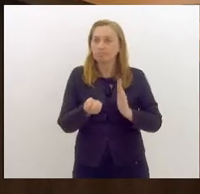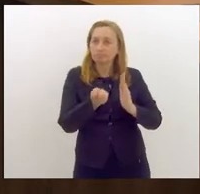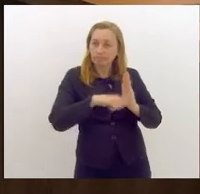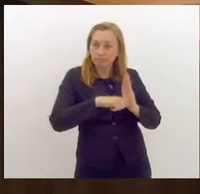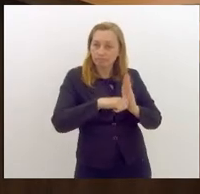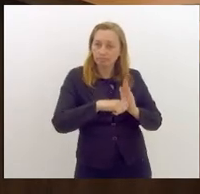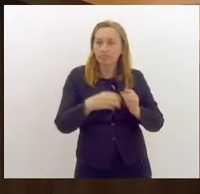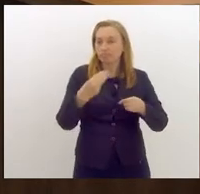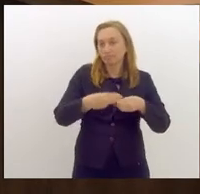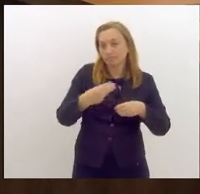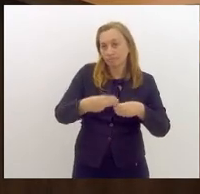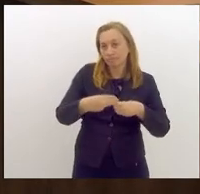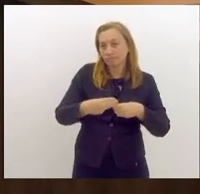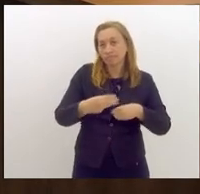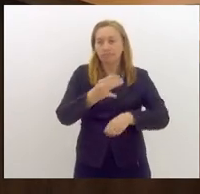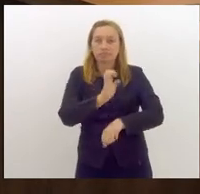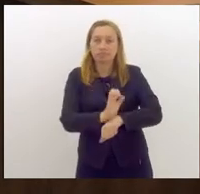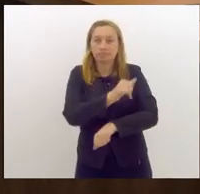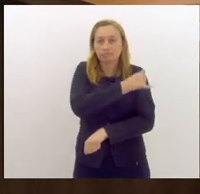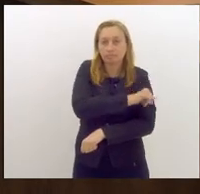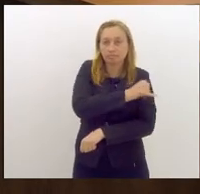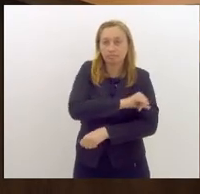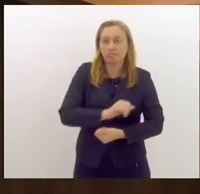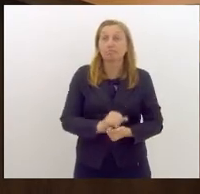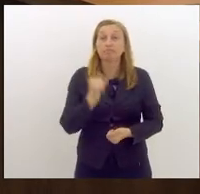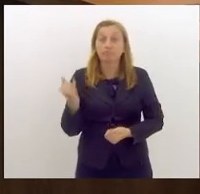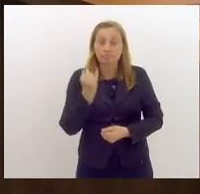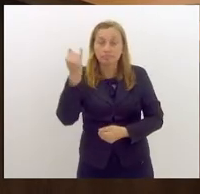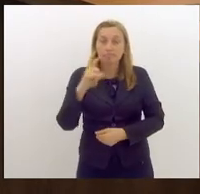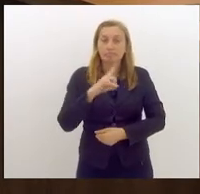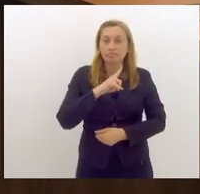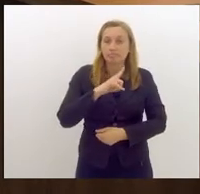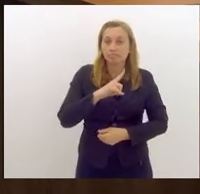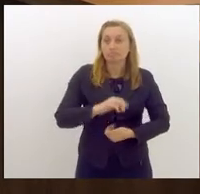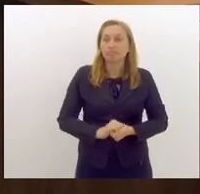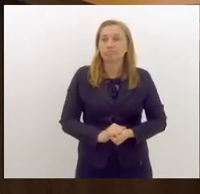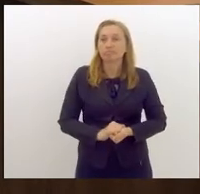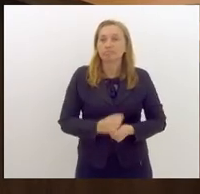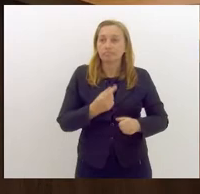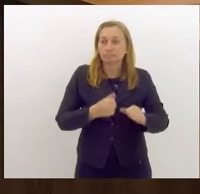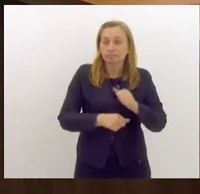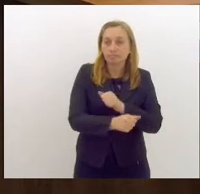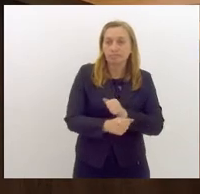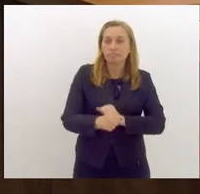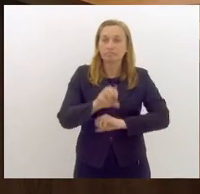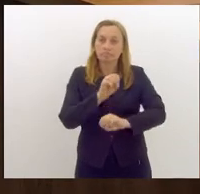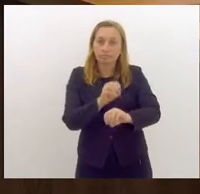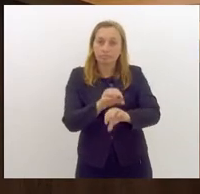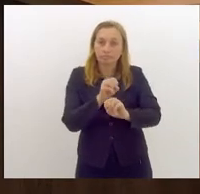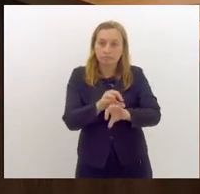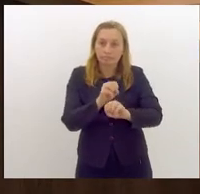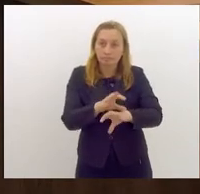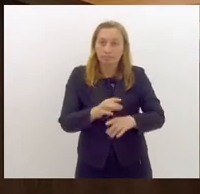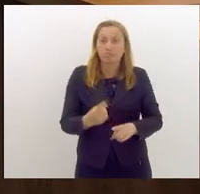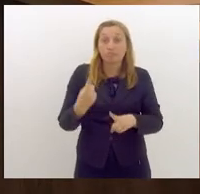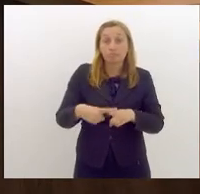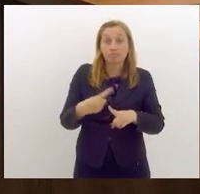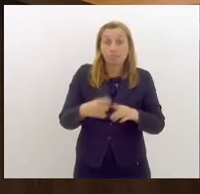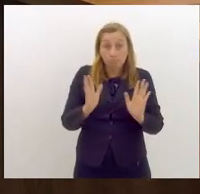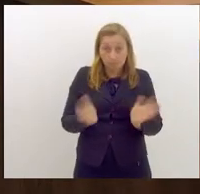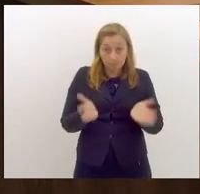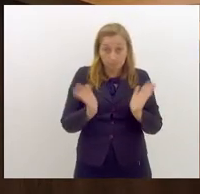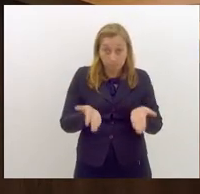entre os municípios do Estado do Rio de Janeiro ela tem uma importância no que diz respeito ao financiamento da educação porque hoje